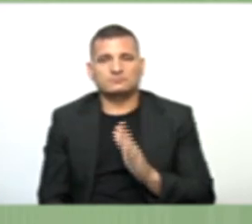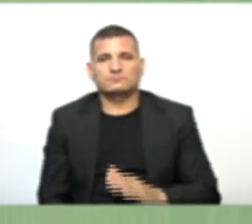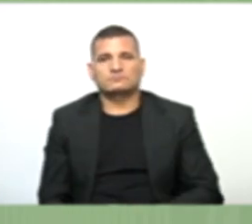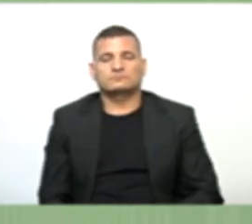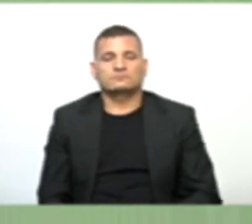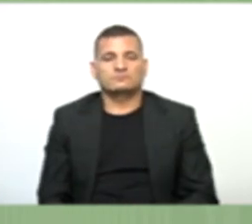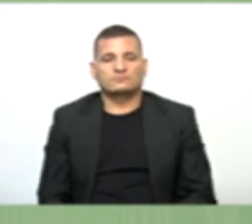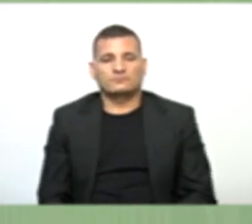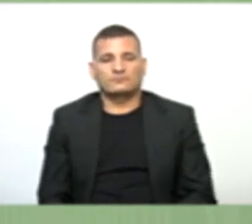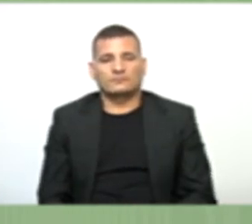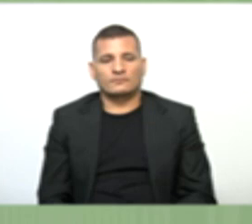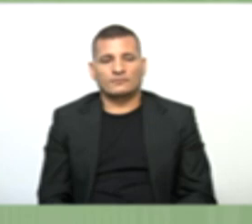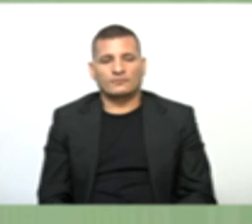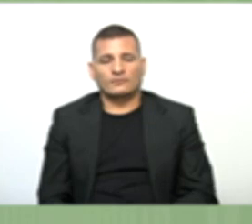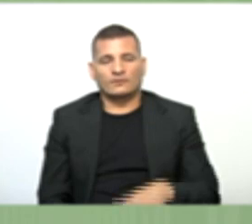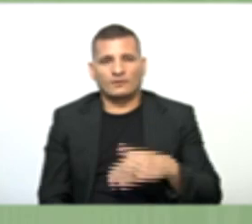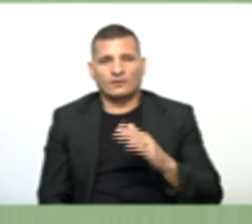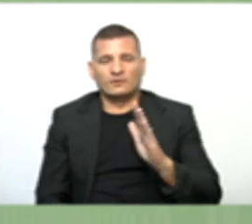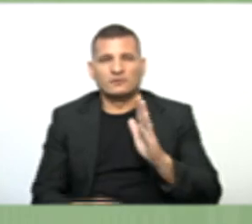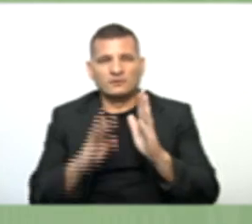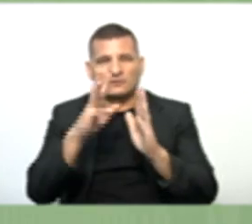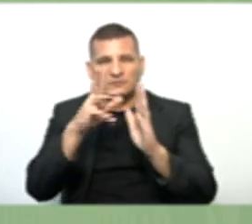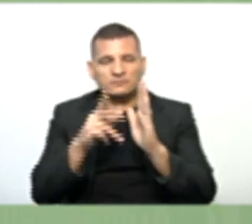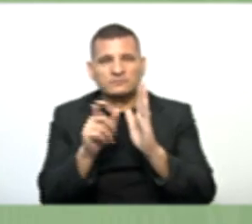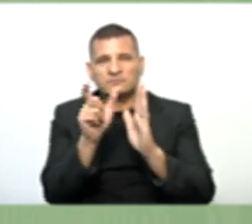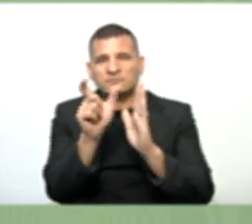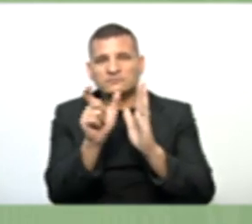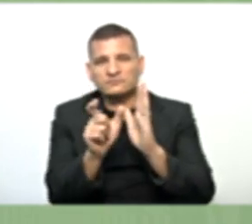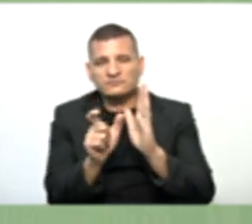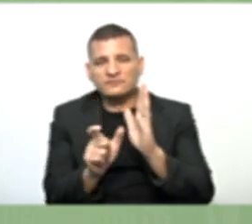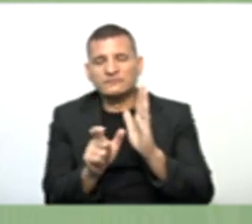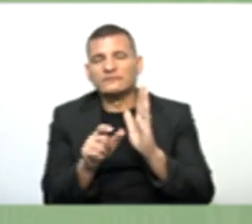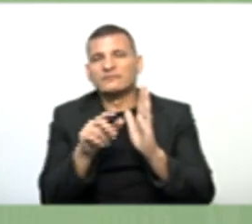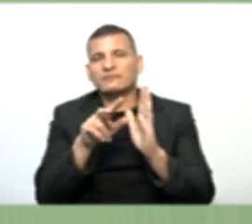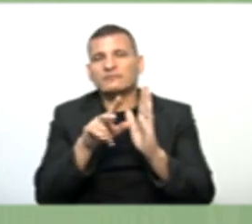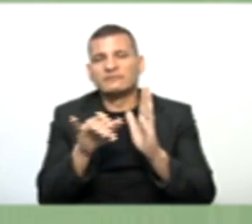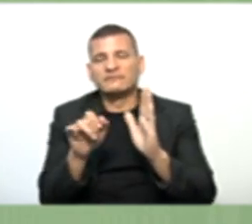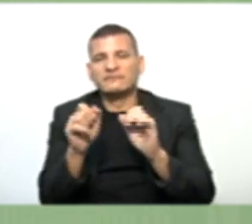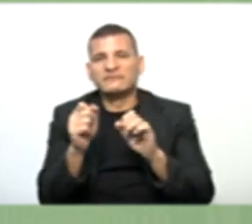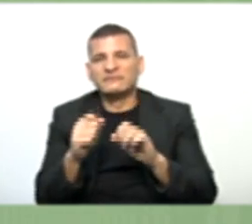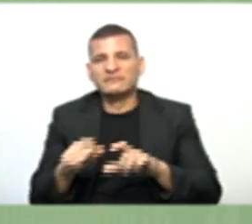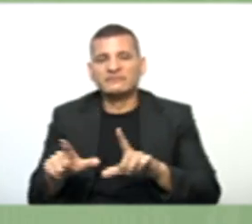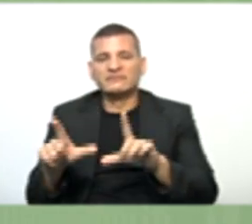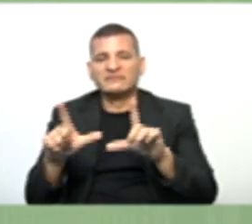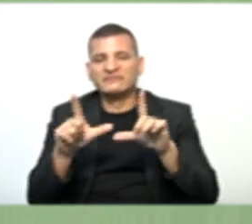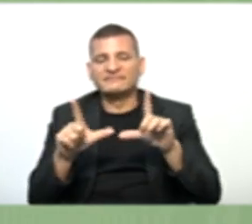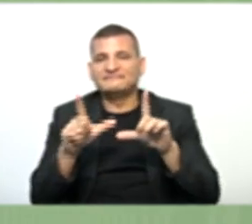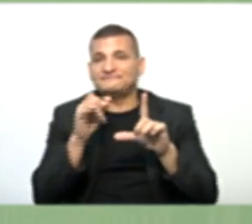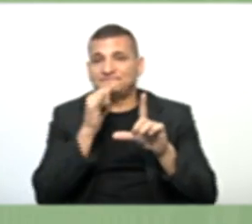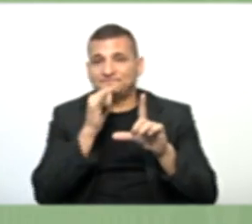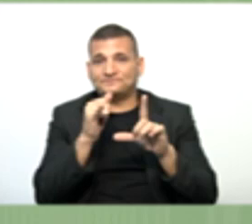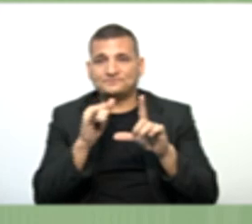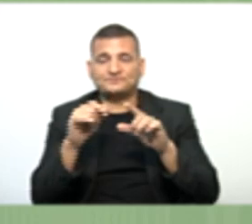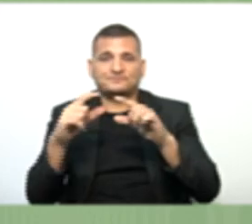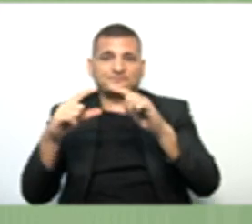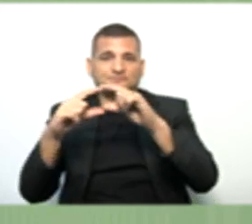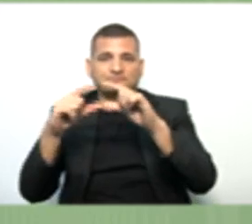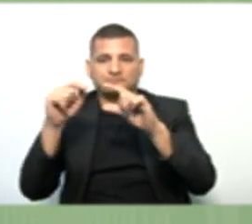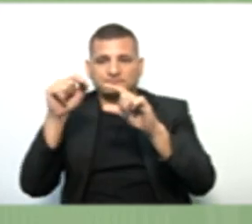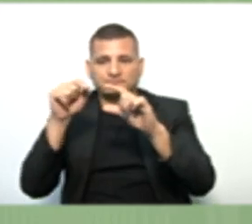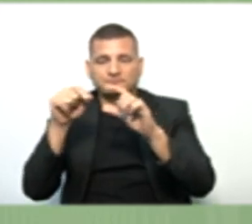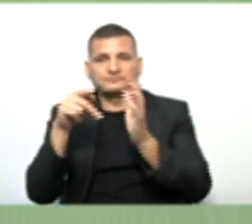tamanho. Então, todos esses comandos aqui, eles vão ser executados se essa condição for